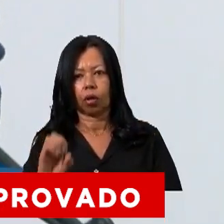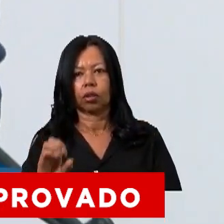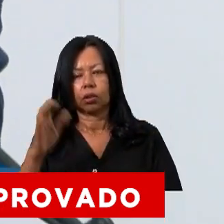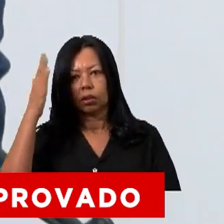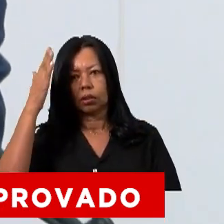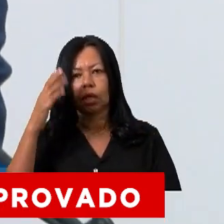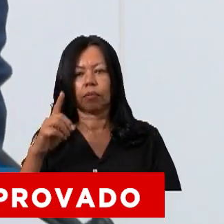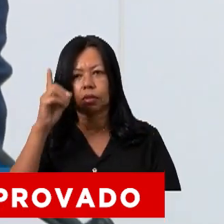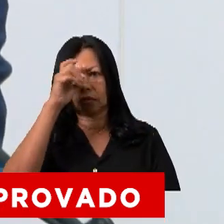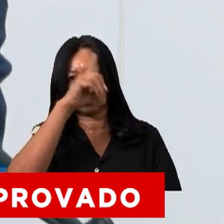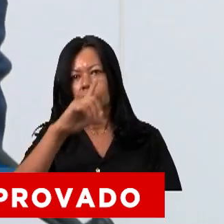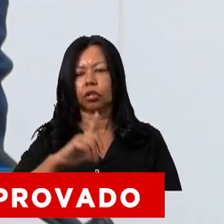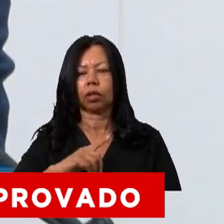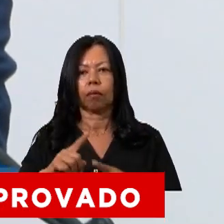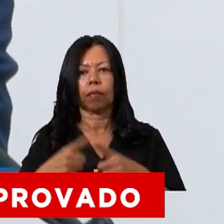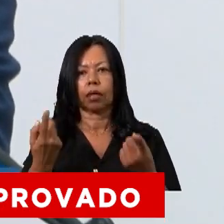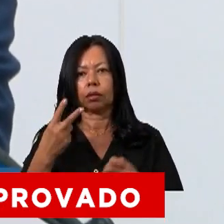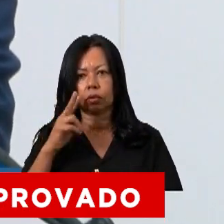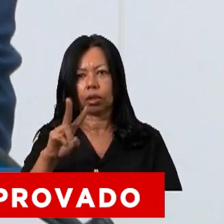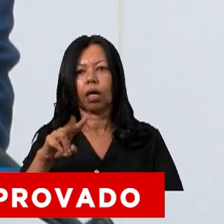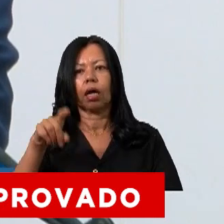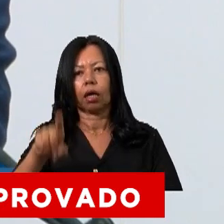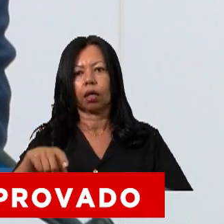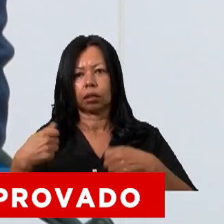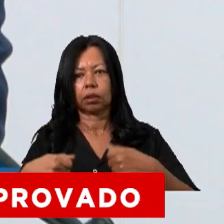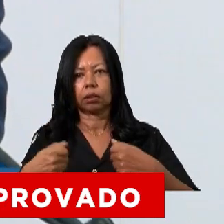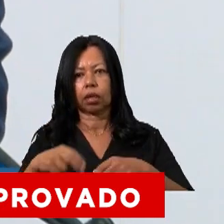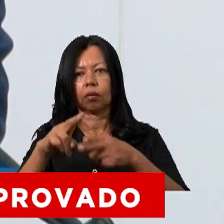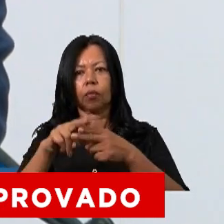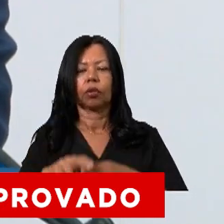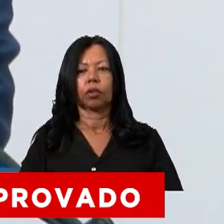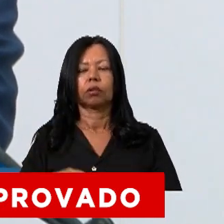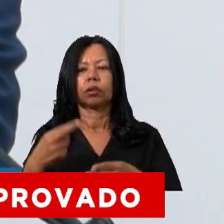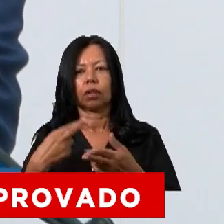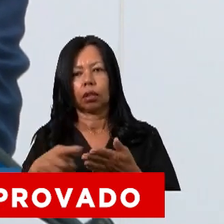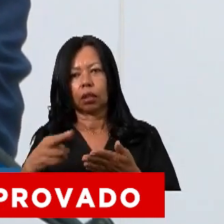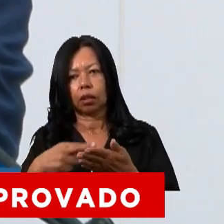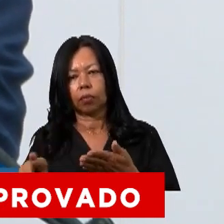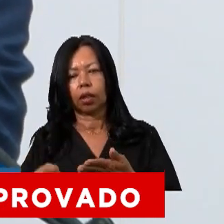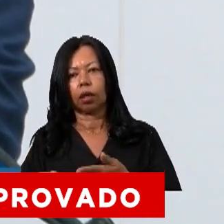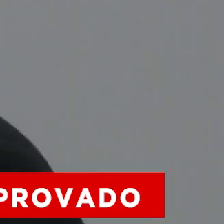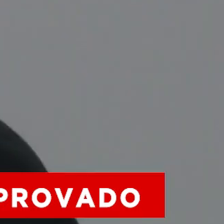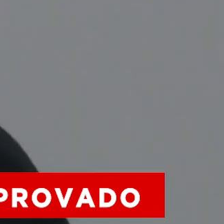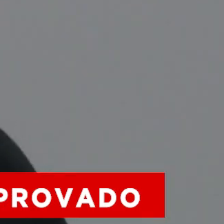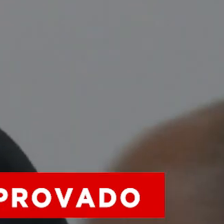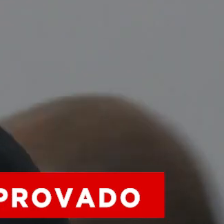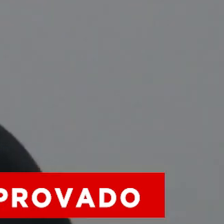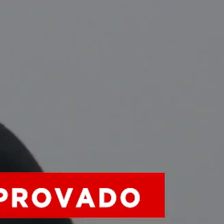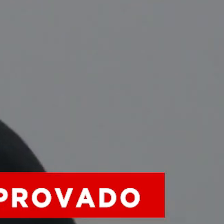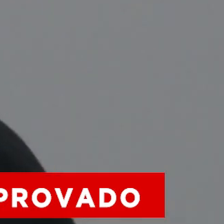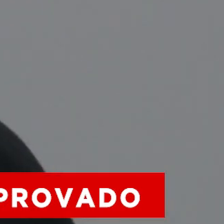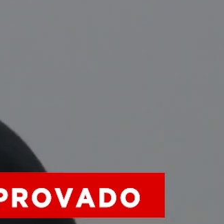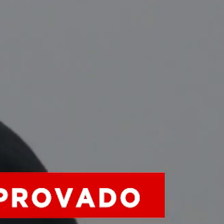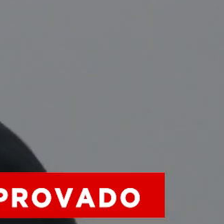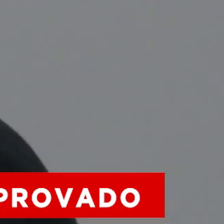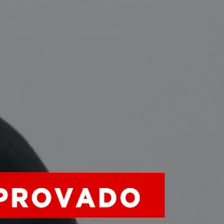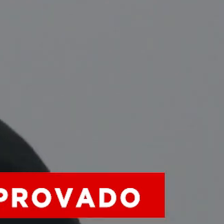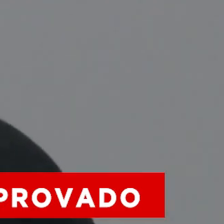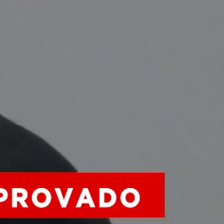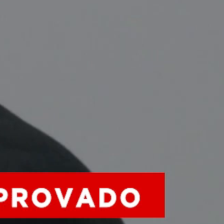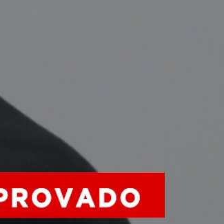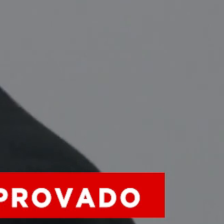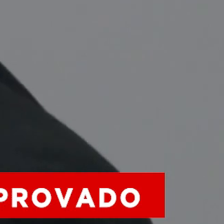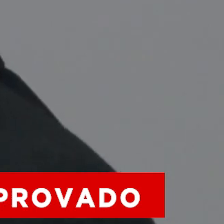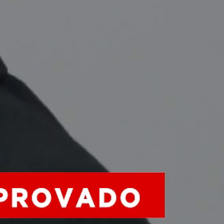que é do nosso município, mas esse olhar se faz necessário, por isso esse requerimento e conto com o apoio de todos. Na sequência, também através